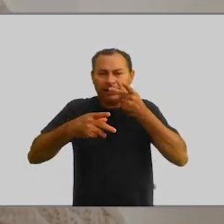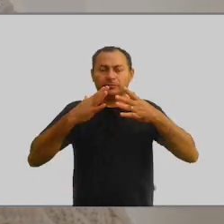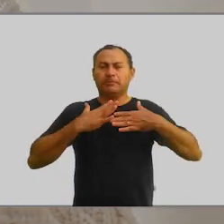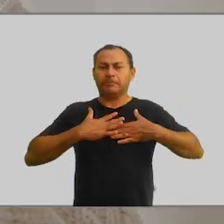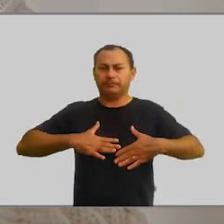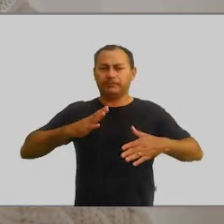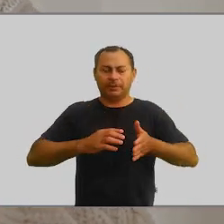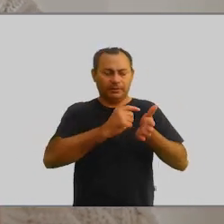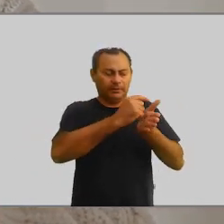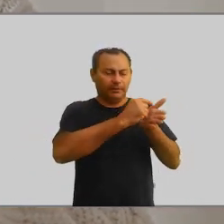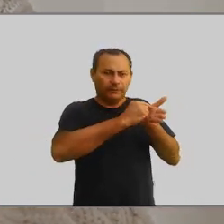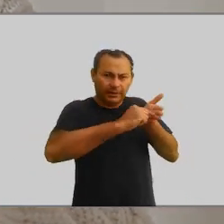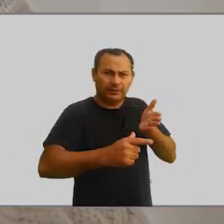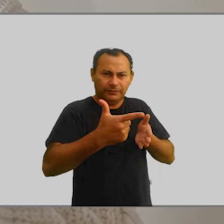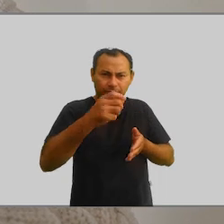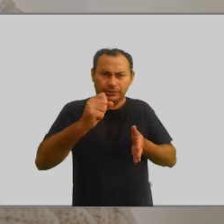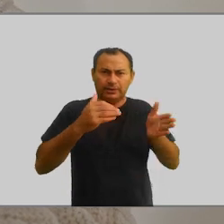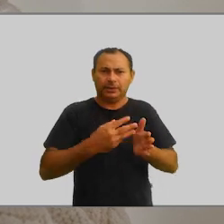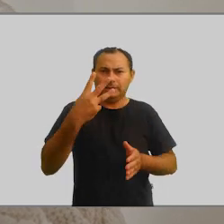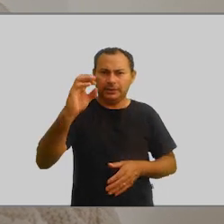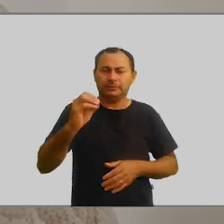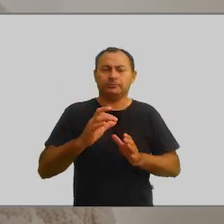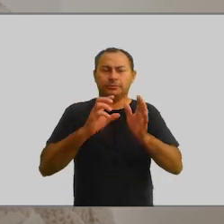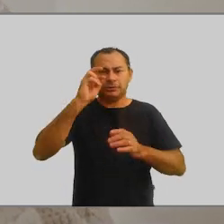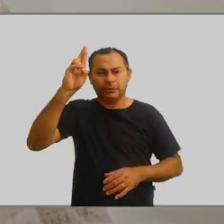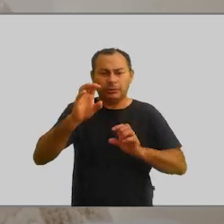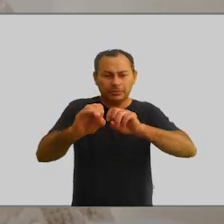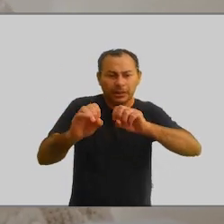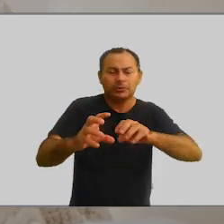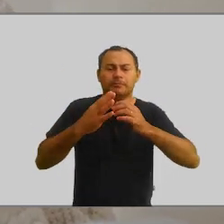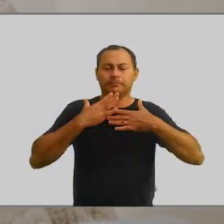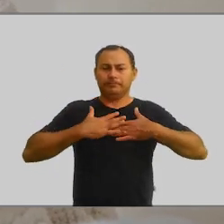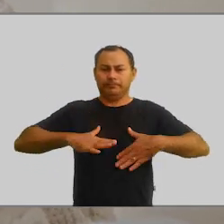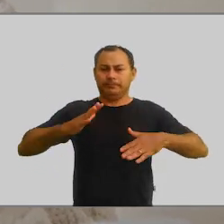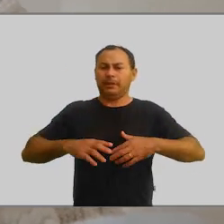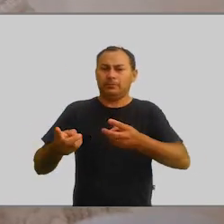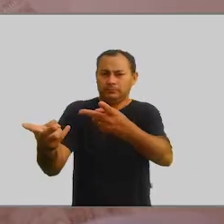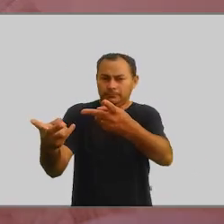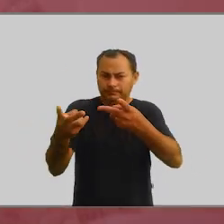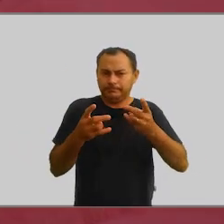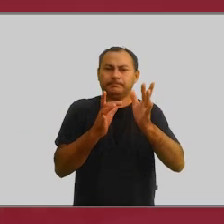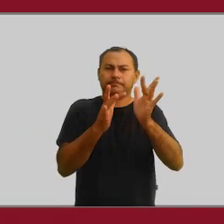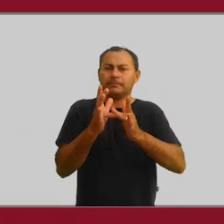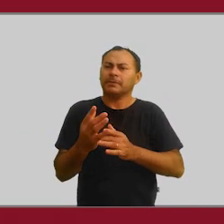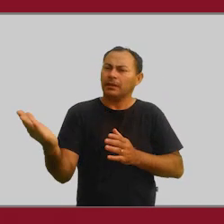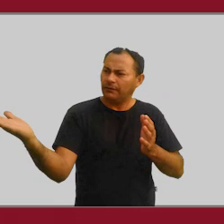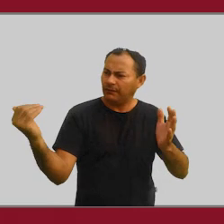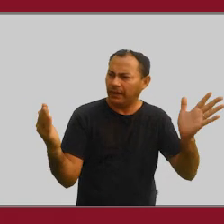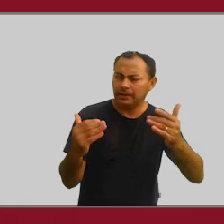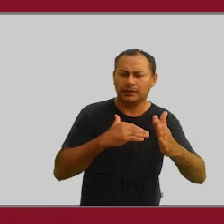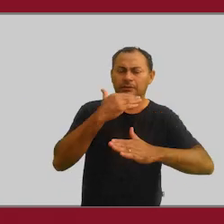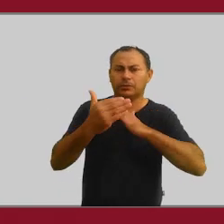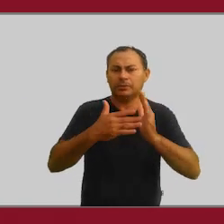mansidão. Nos versículos 28 a 30, o Senhor ensina sobre mansidão. É um convite de Jesus. Venham a